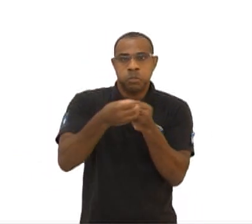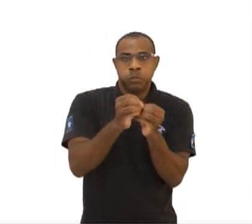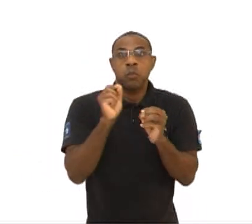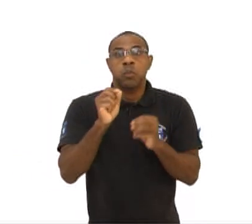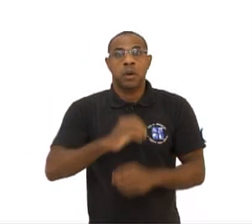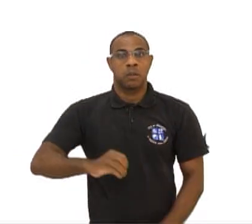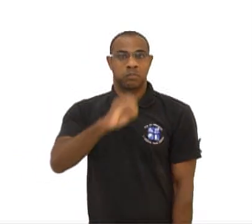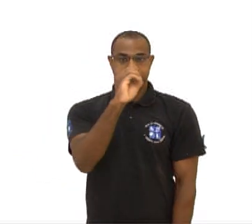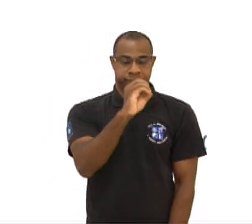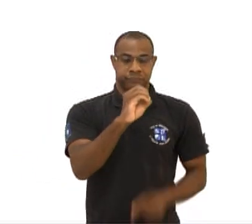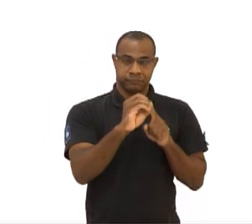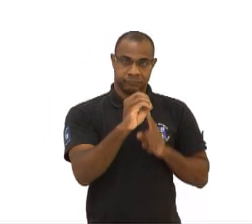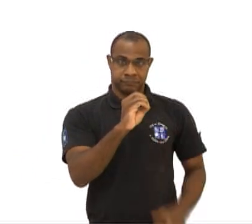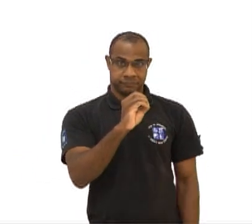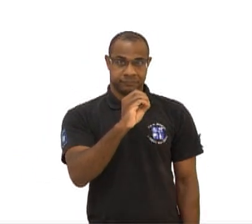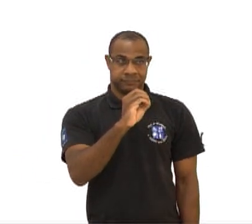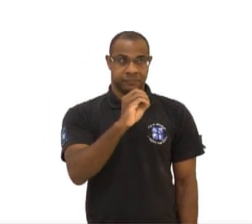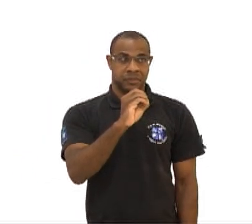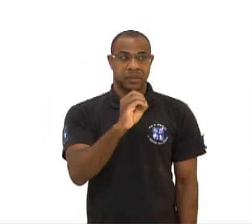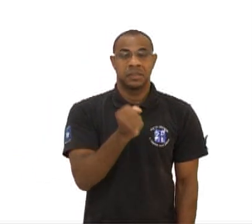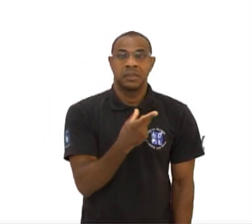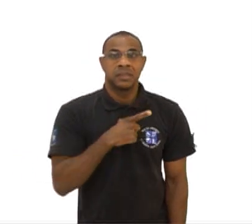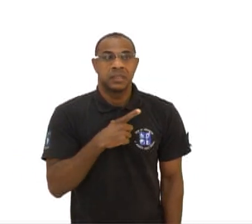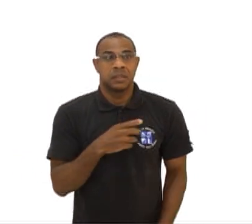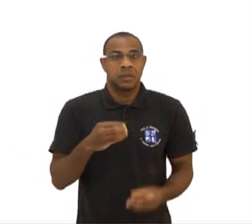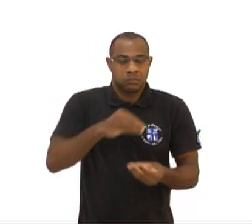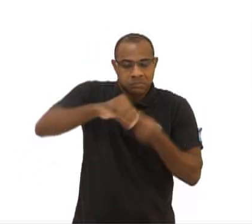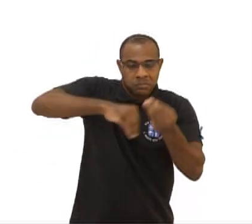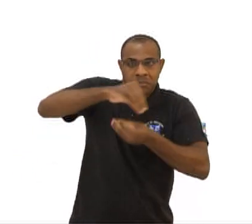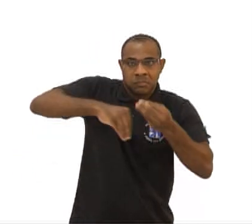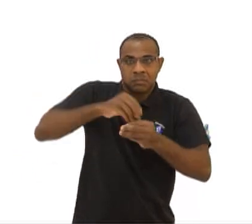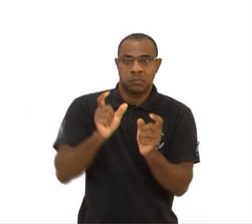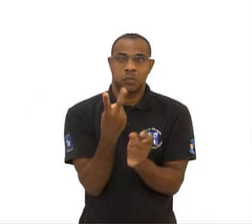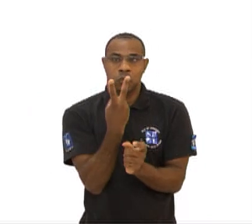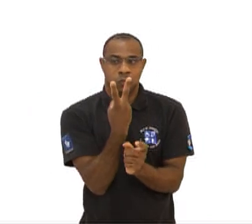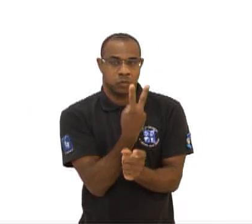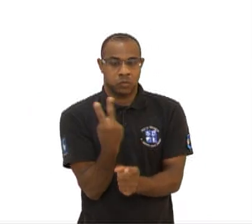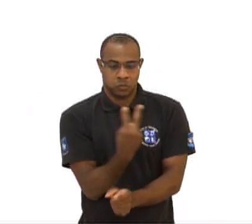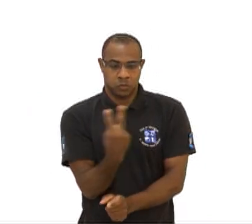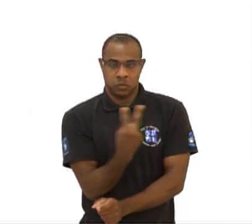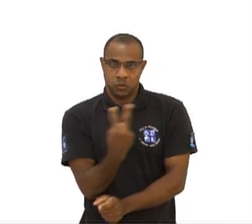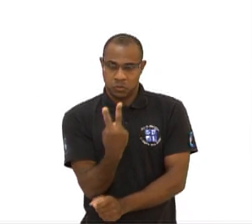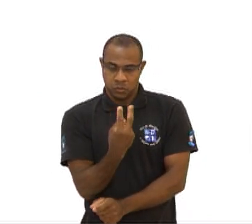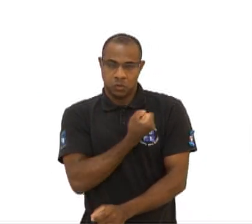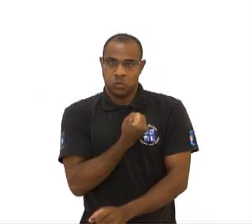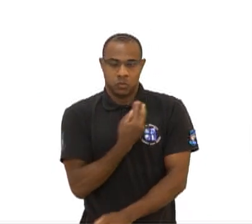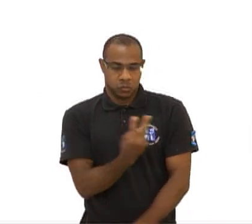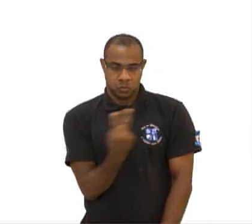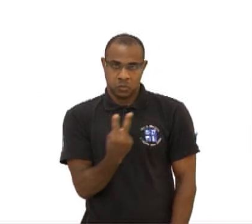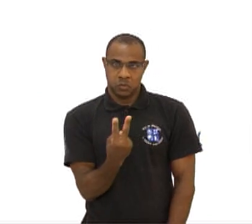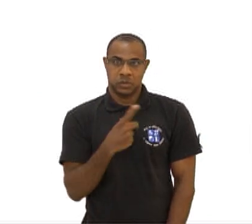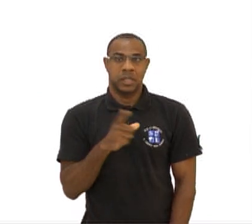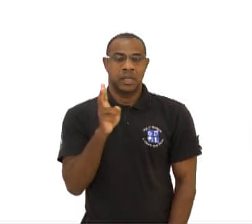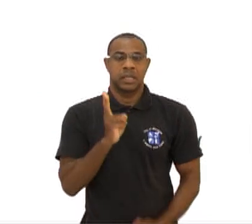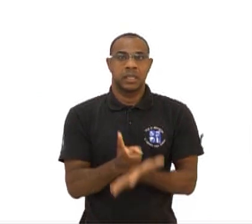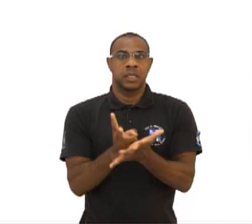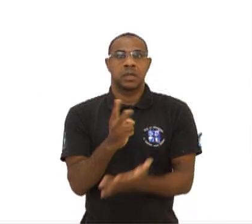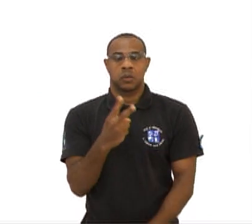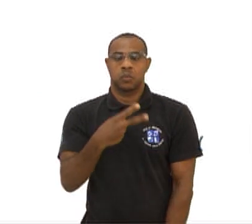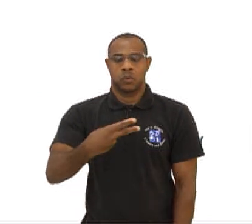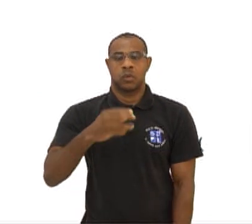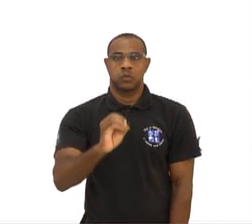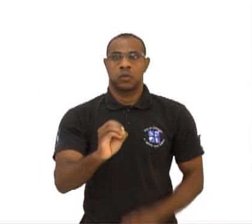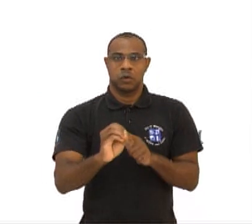0. Lembrando que quando eu tenho uma substância composta, o somatório de todos os NOx é igual a 0. Quando eu tenho